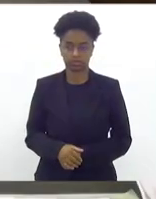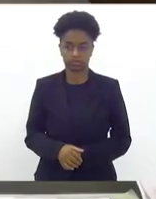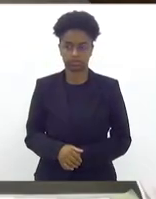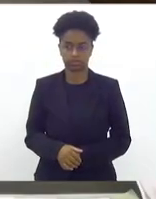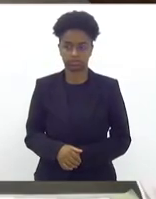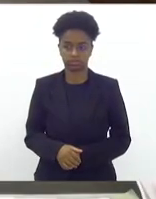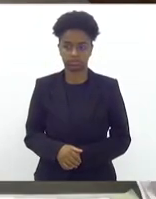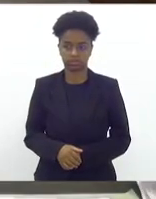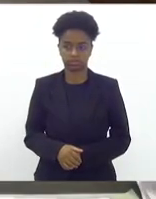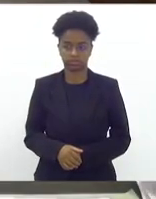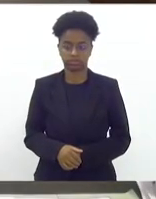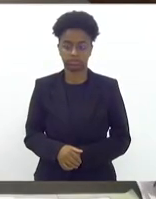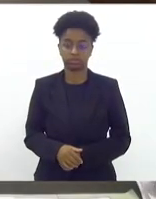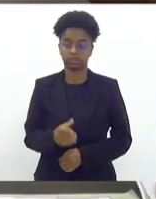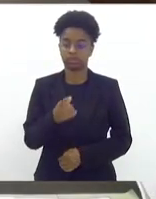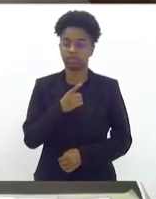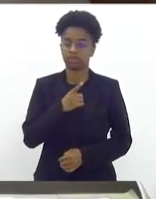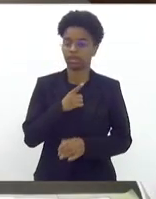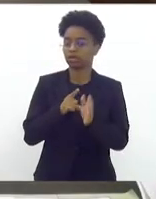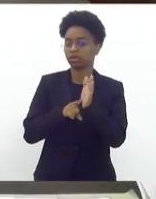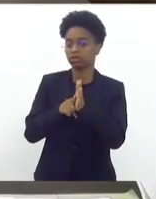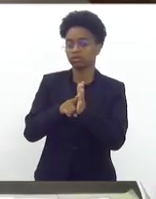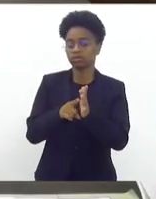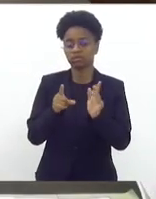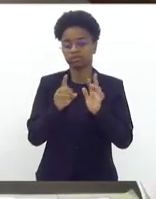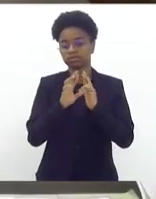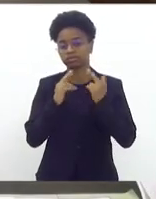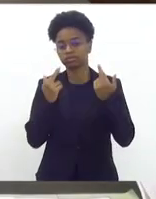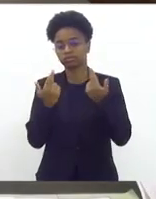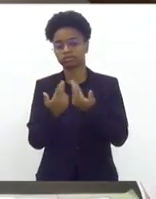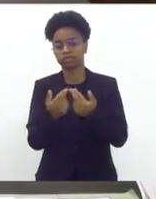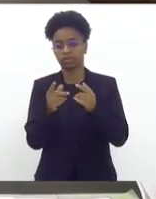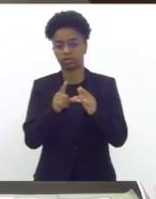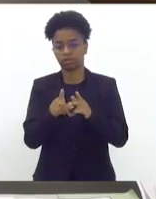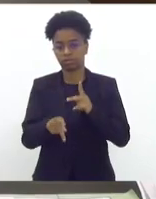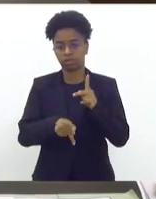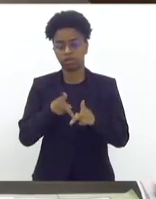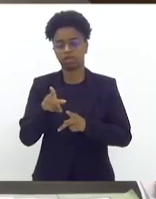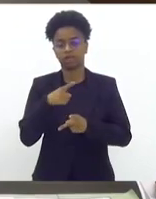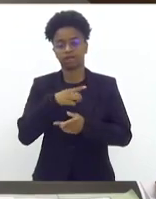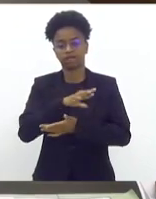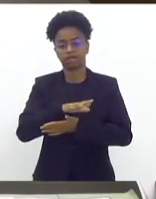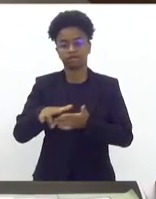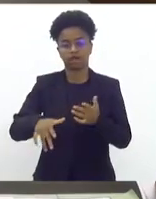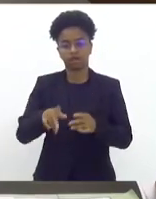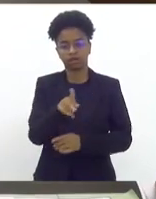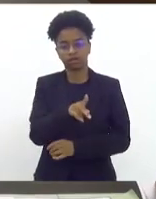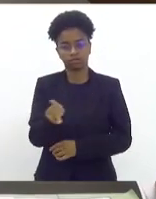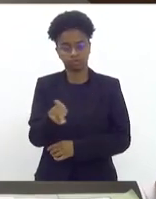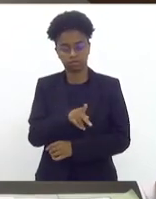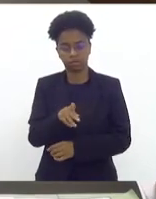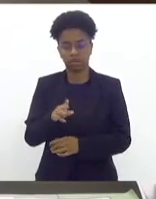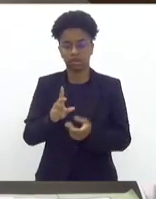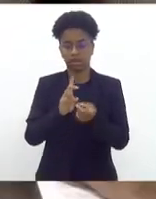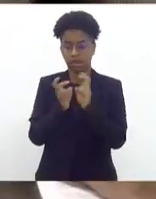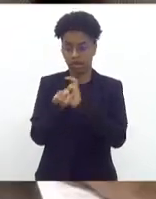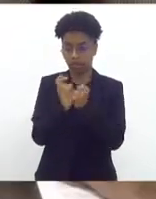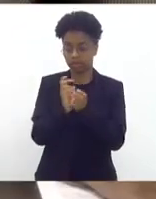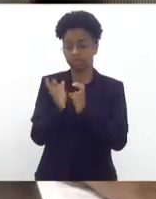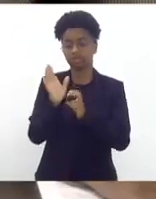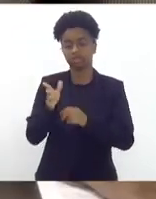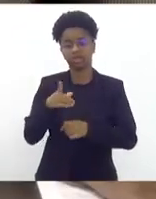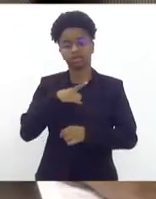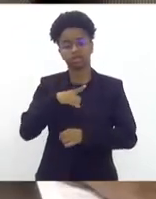Deputado Mink. Tivemos uma audiência pública com vários mestres e mestras de capoeira que sugeriram, quer dizer, já há várias leis